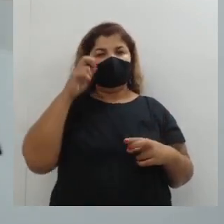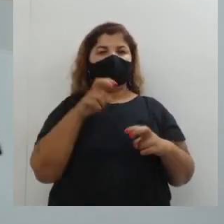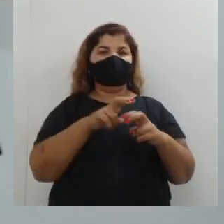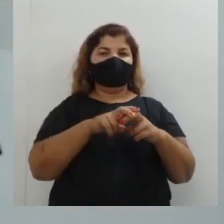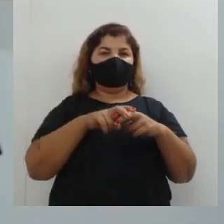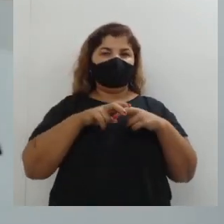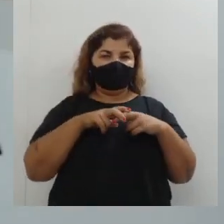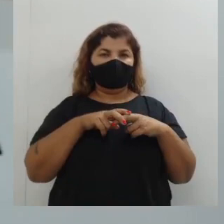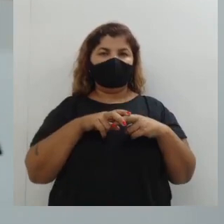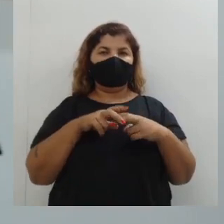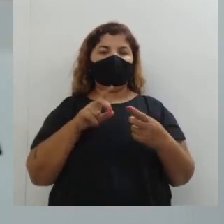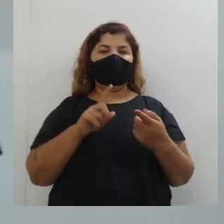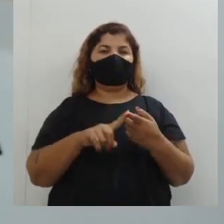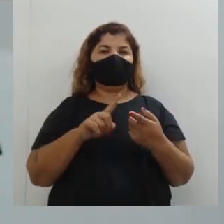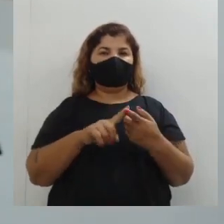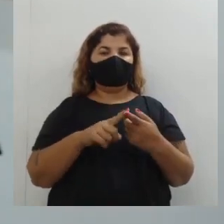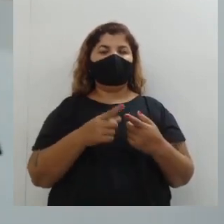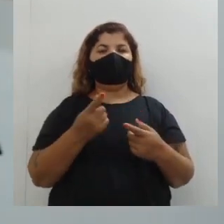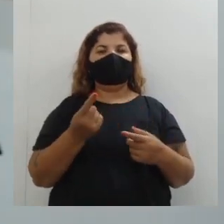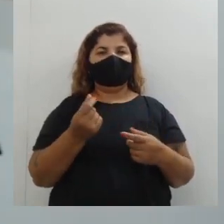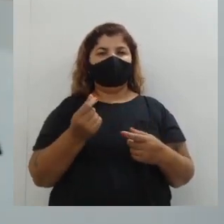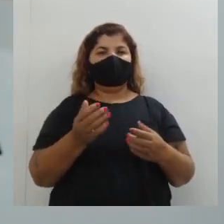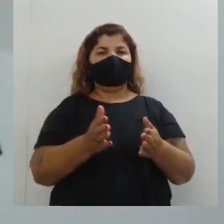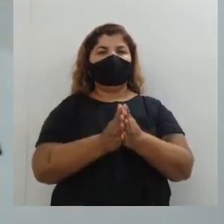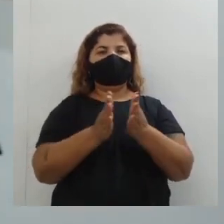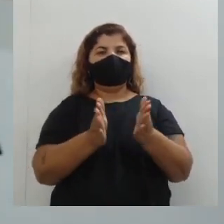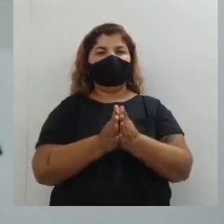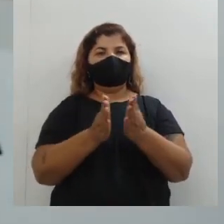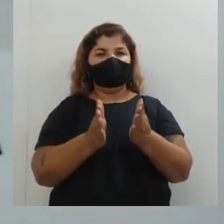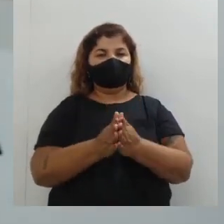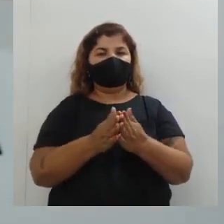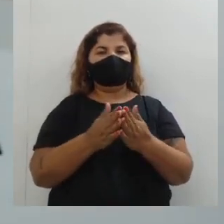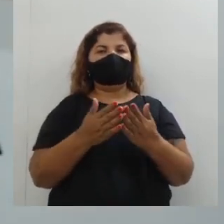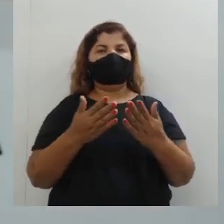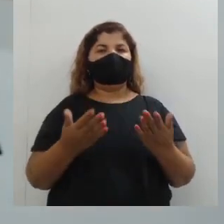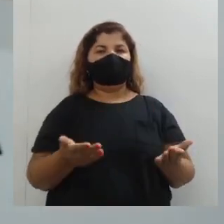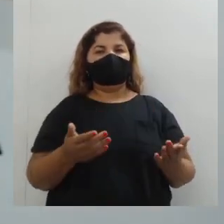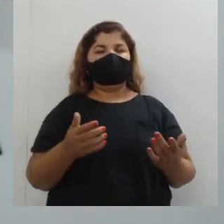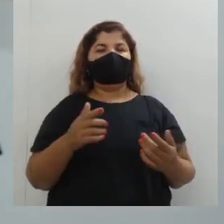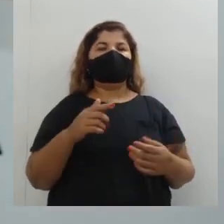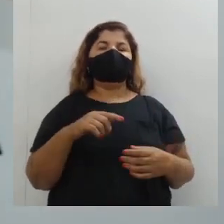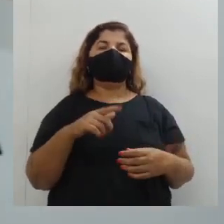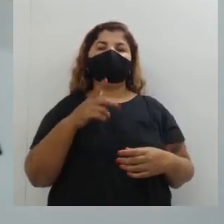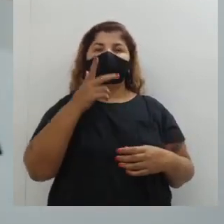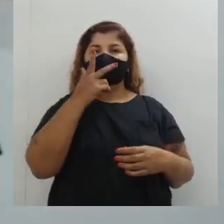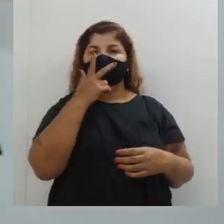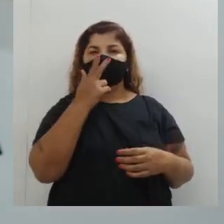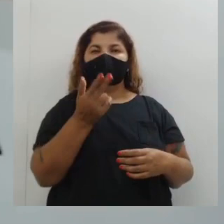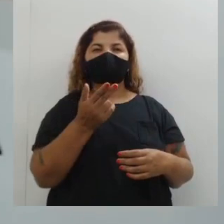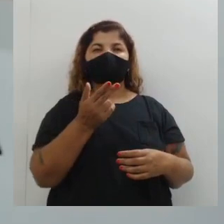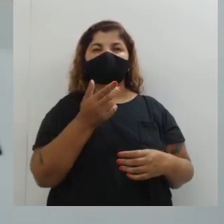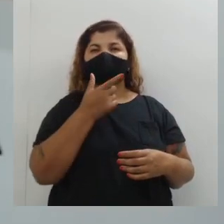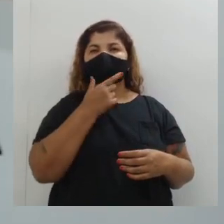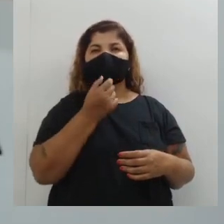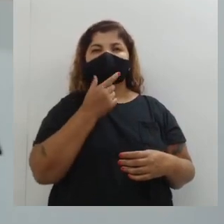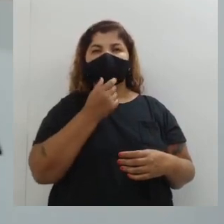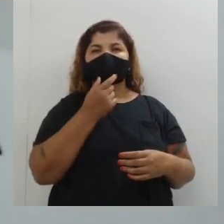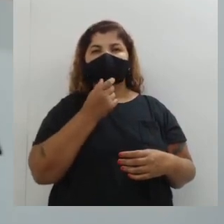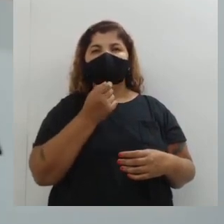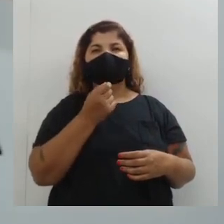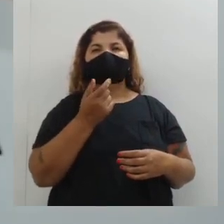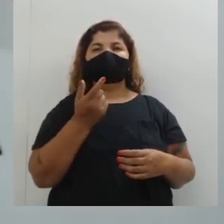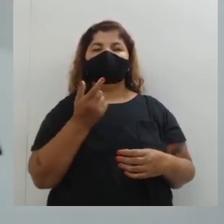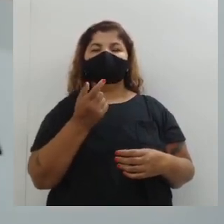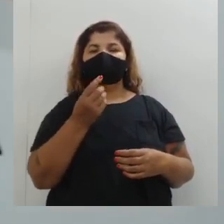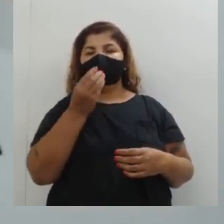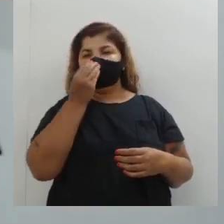dele, e a condição econômica fez com que Lima Barreto ele vivesse, né, e fosse tratado de